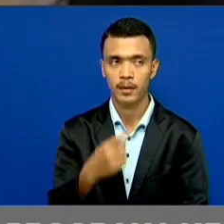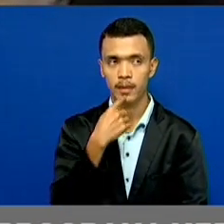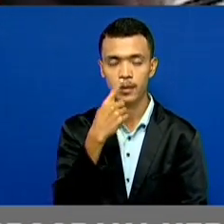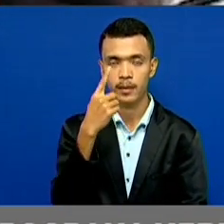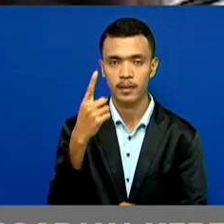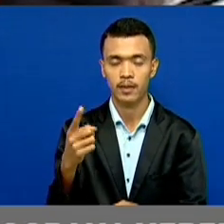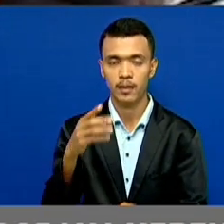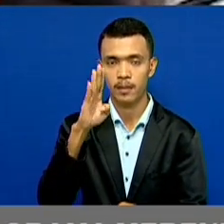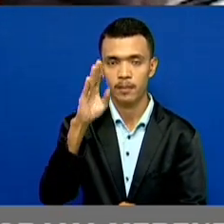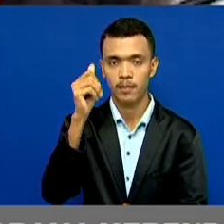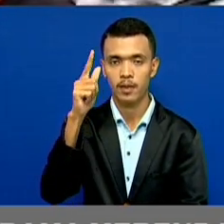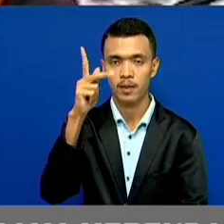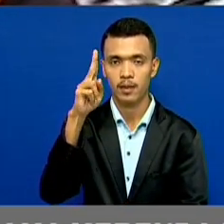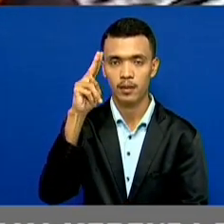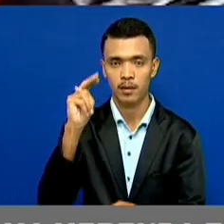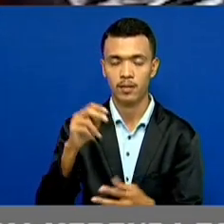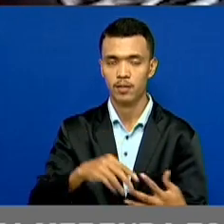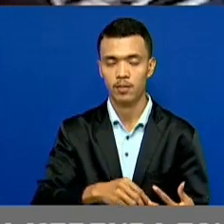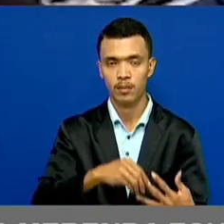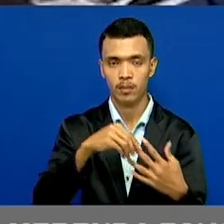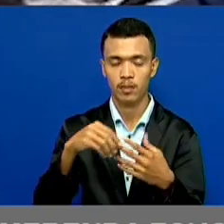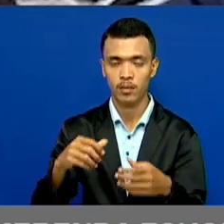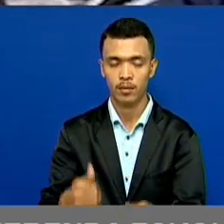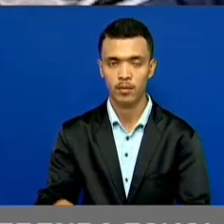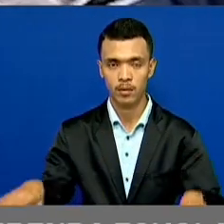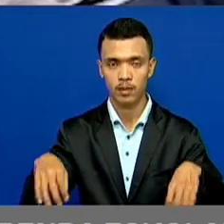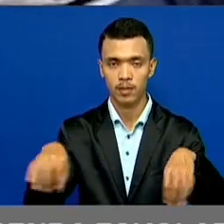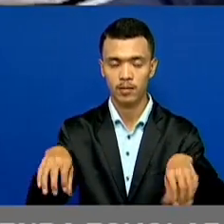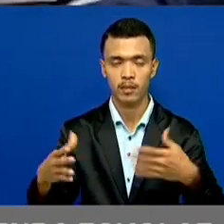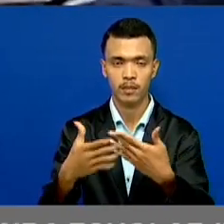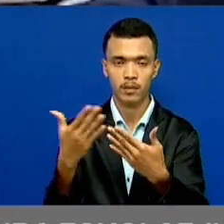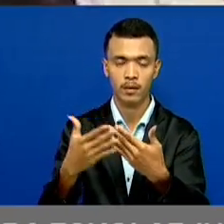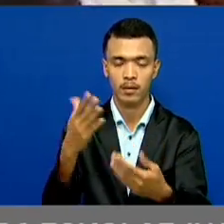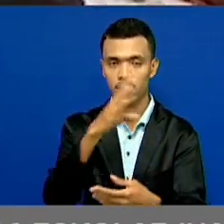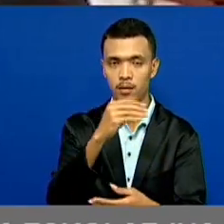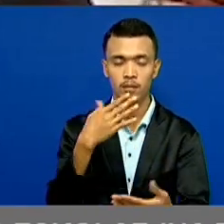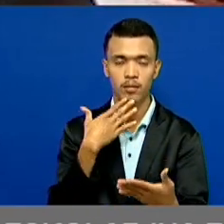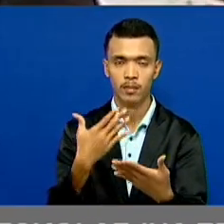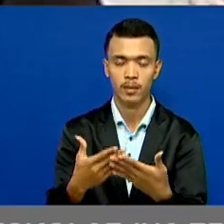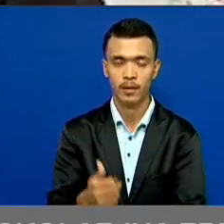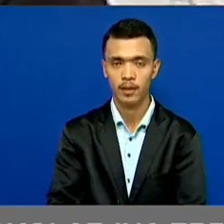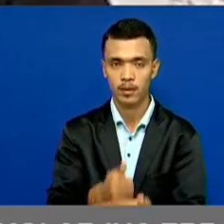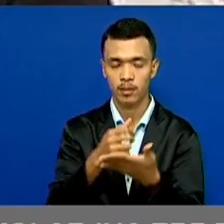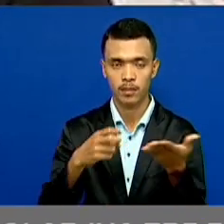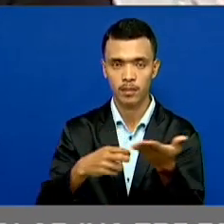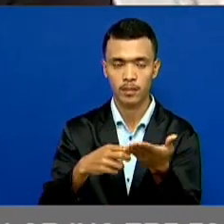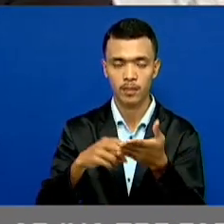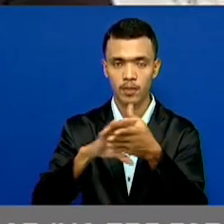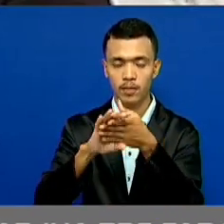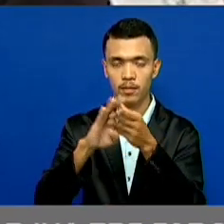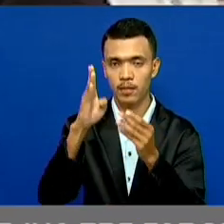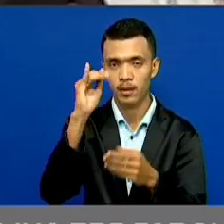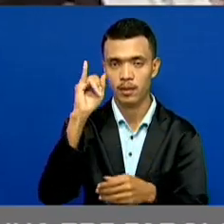Sateten, Balcão Único Garante Serviço Neve Fácil no Efetivo. Tratamento Passaporte e Bilhete Identidade